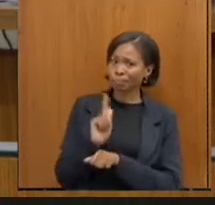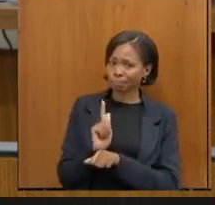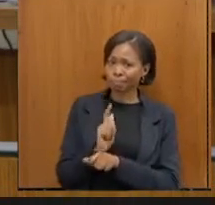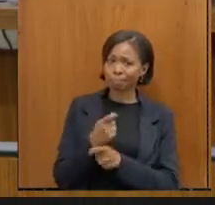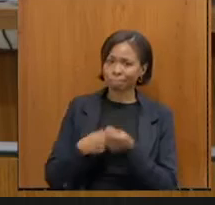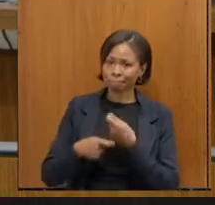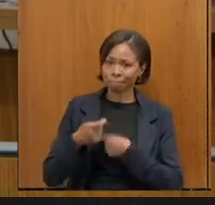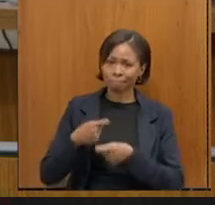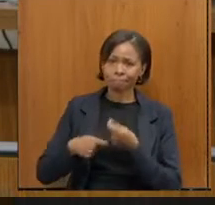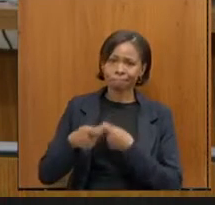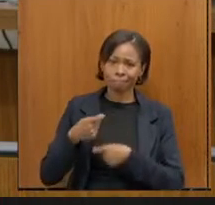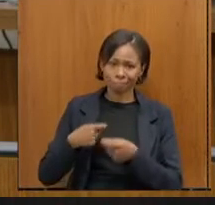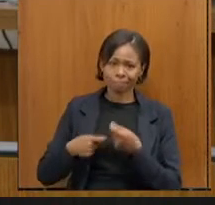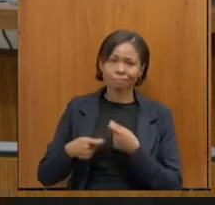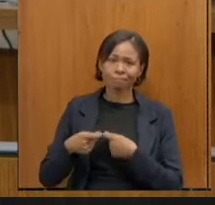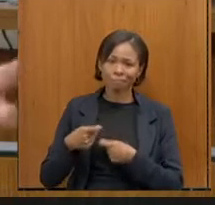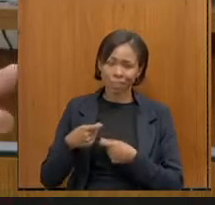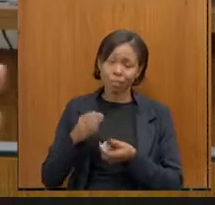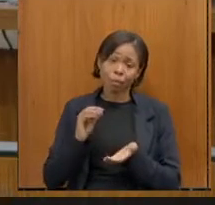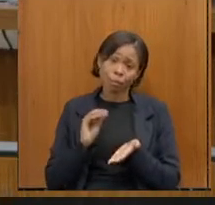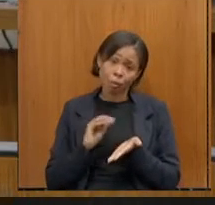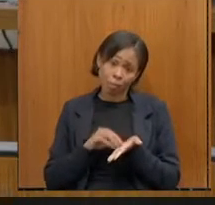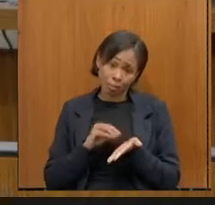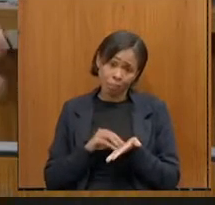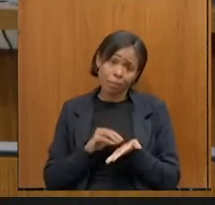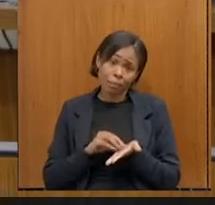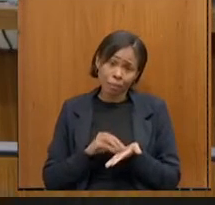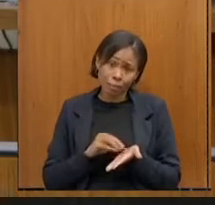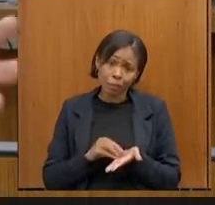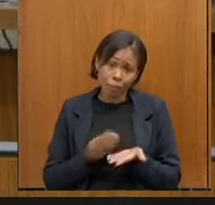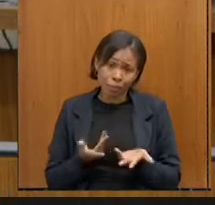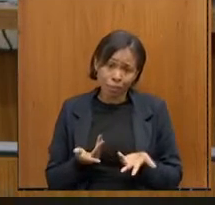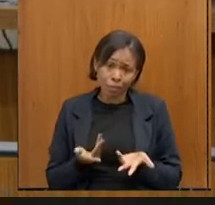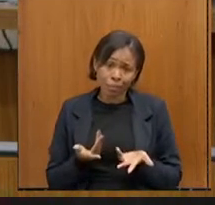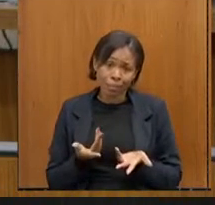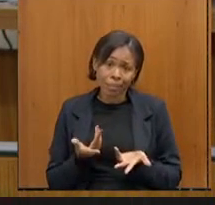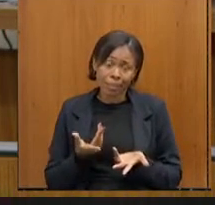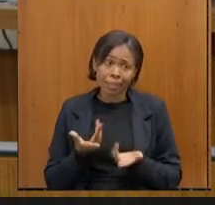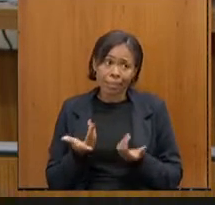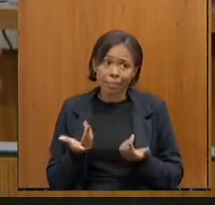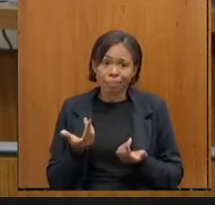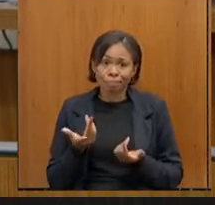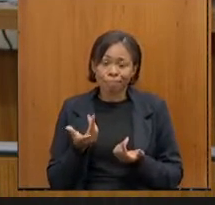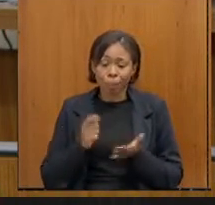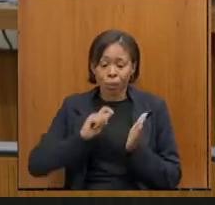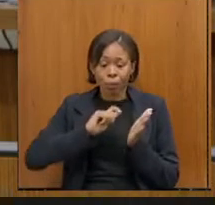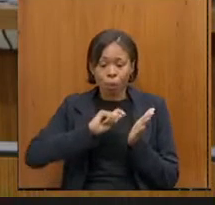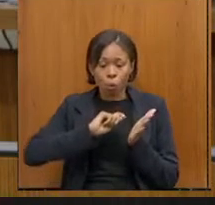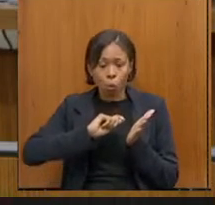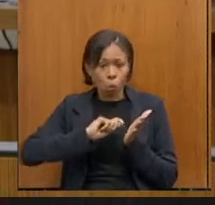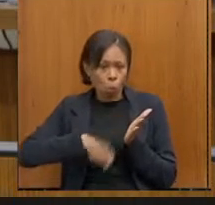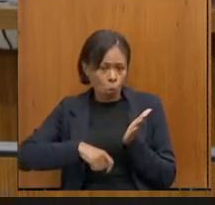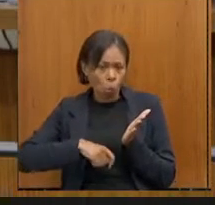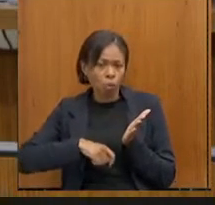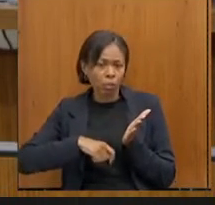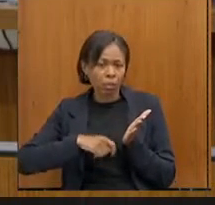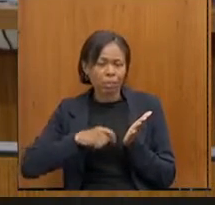faltou é essa essa perspicácia de que as vezes é as contratações